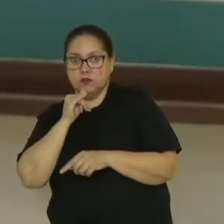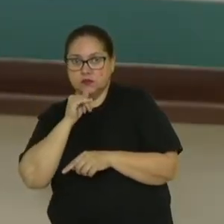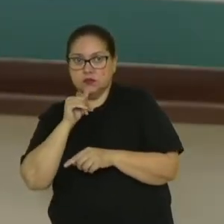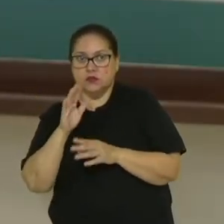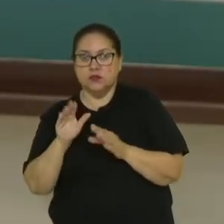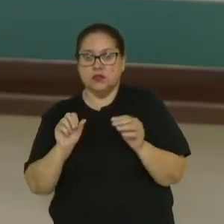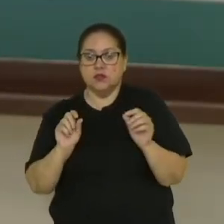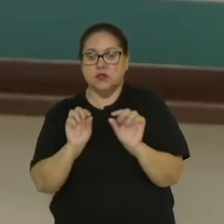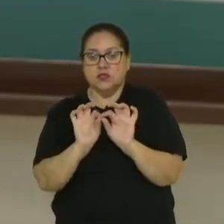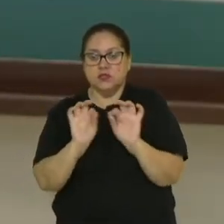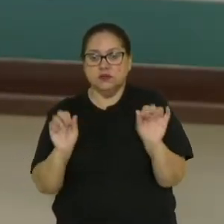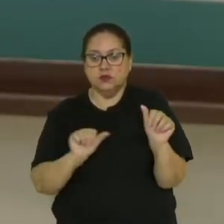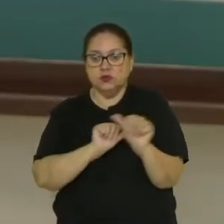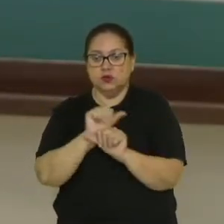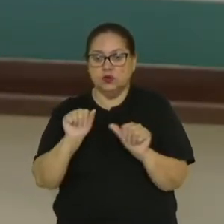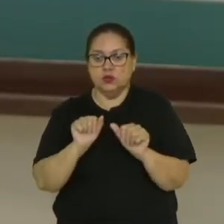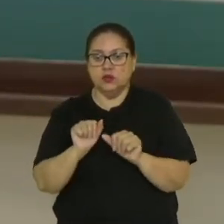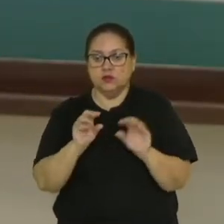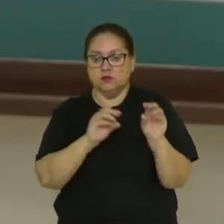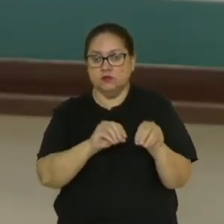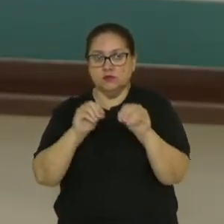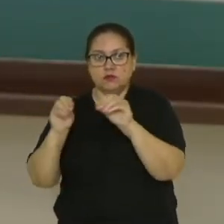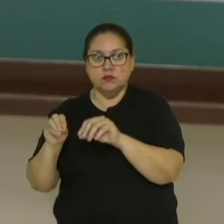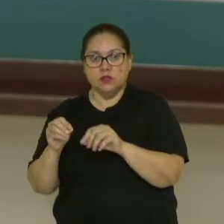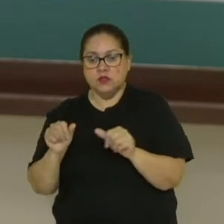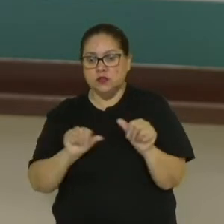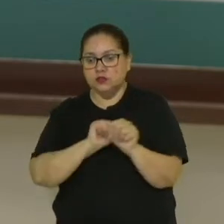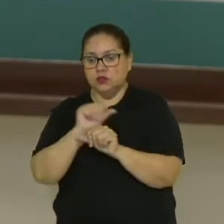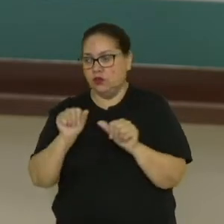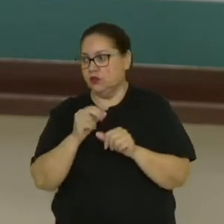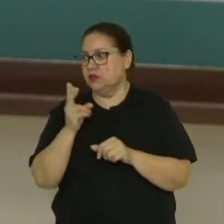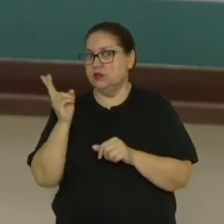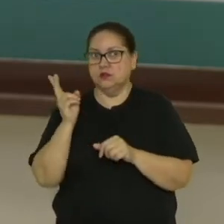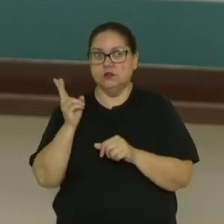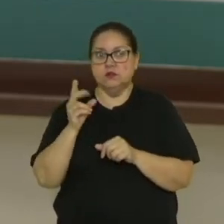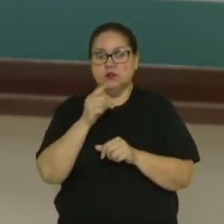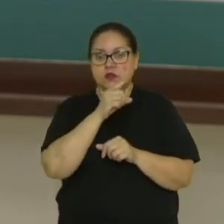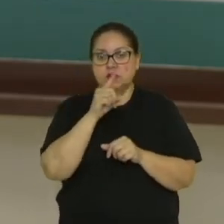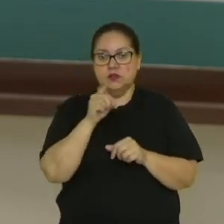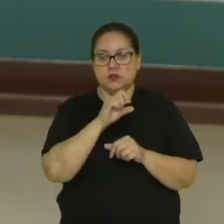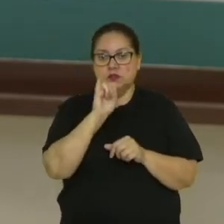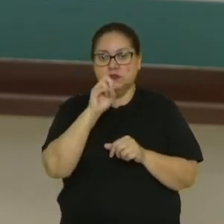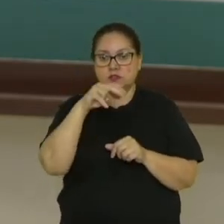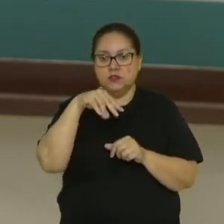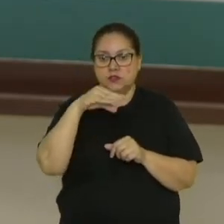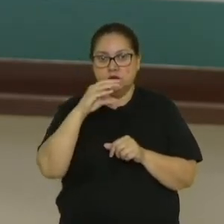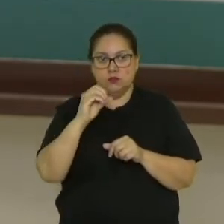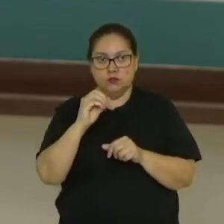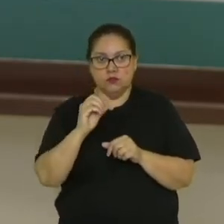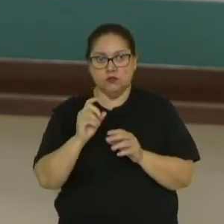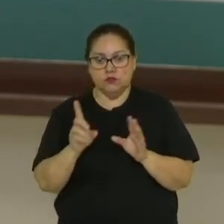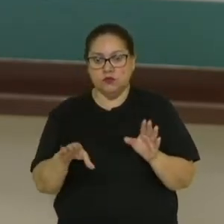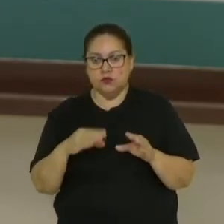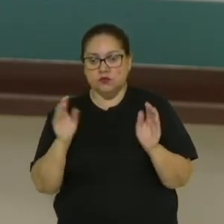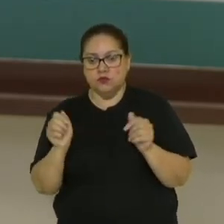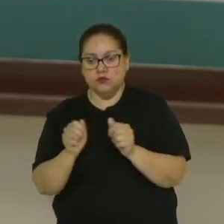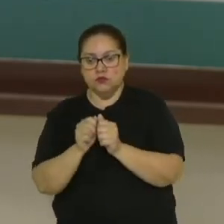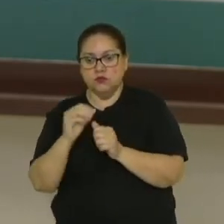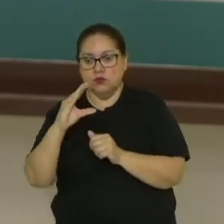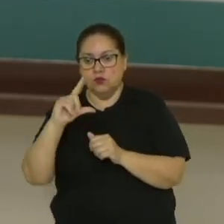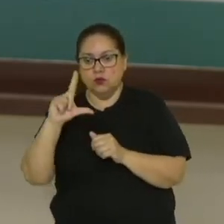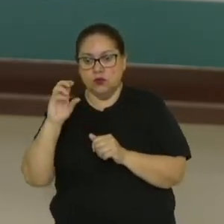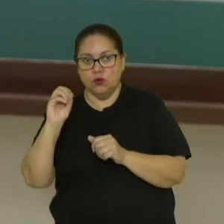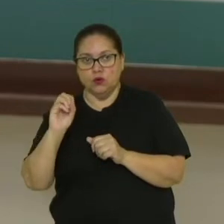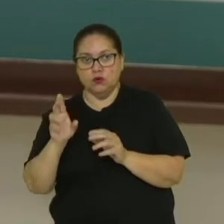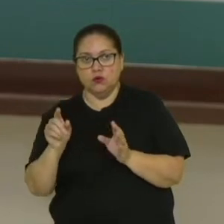de simples troca ou deslocamento. Então, a gente tem uma troca aqui, né? O zinco vai se ficar lá com o cloro, então